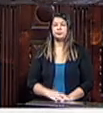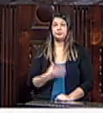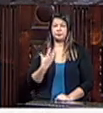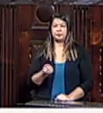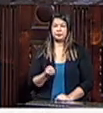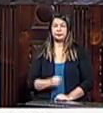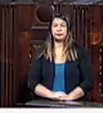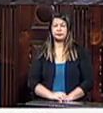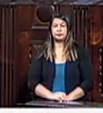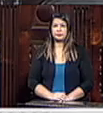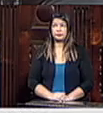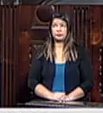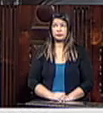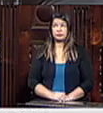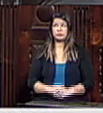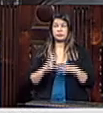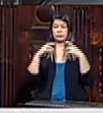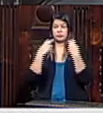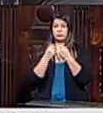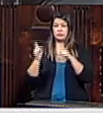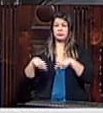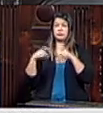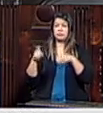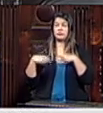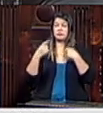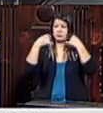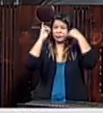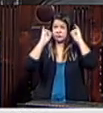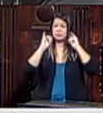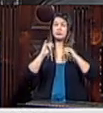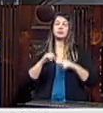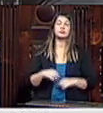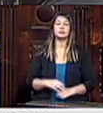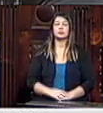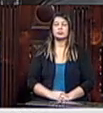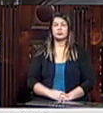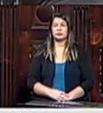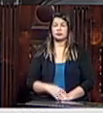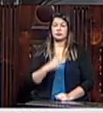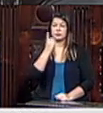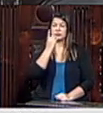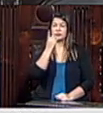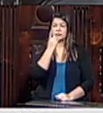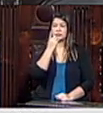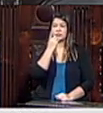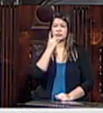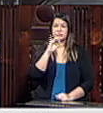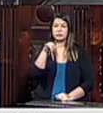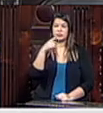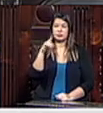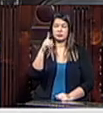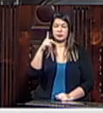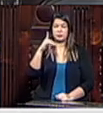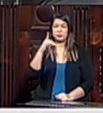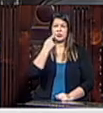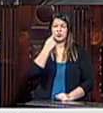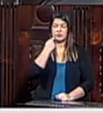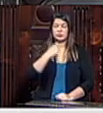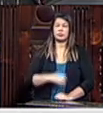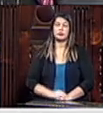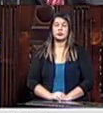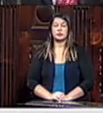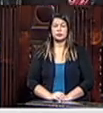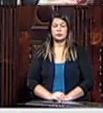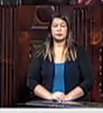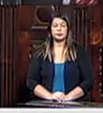Favorável, senhor presidente. Pela Comissão de Agricultura, Pecuária e Política Rural, Agrária e Pesqueira, deputado João Peixoto.